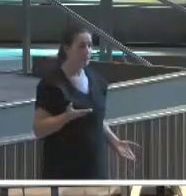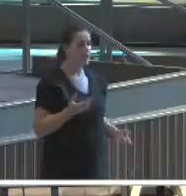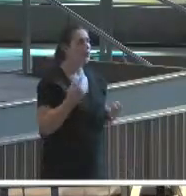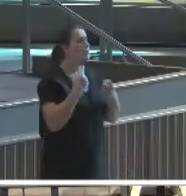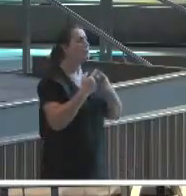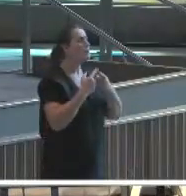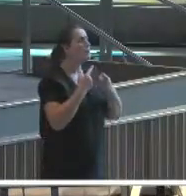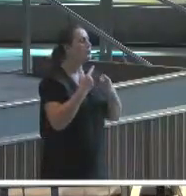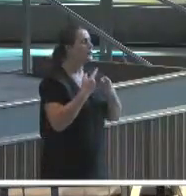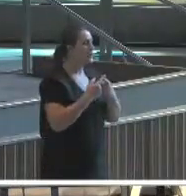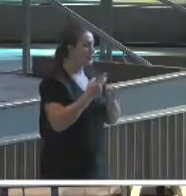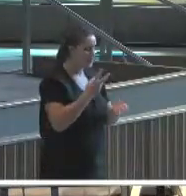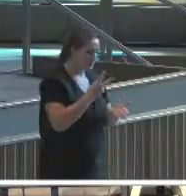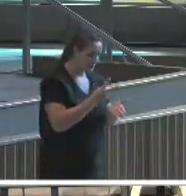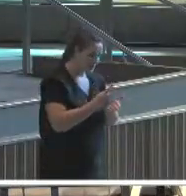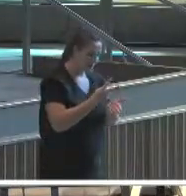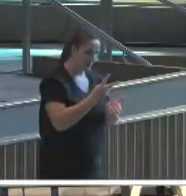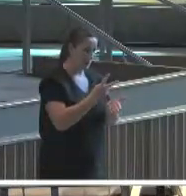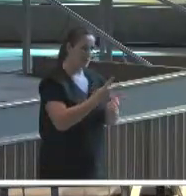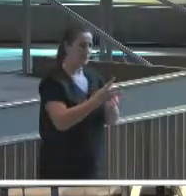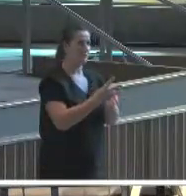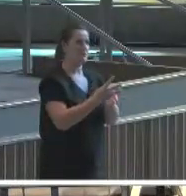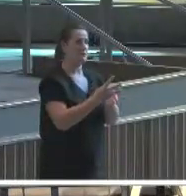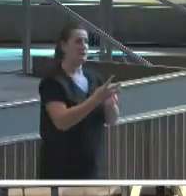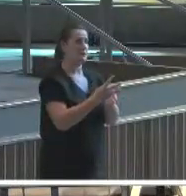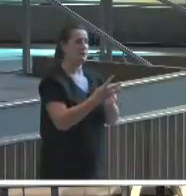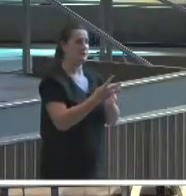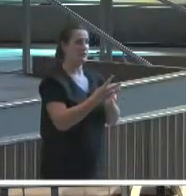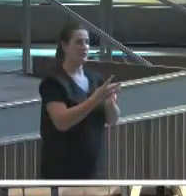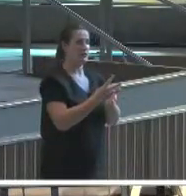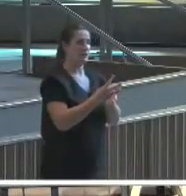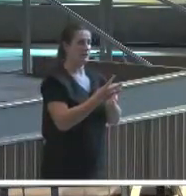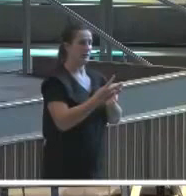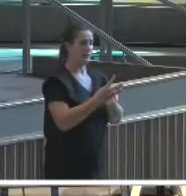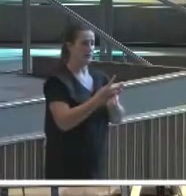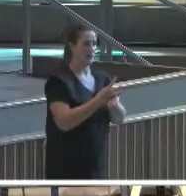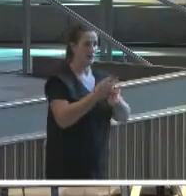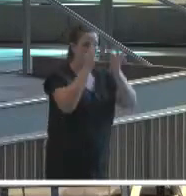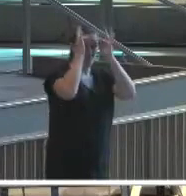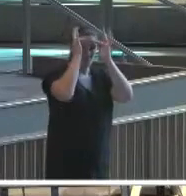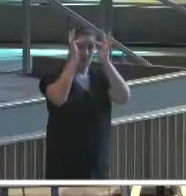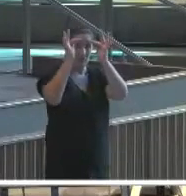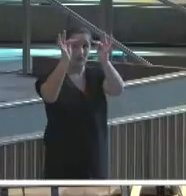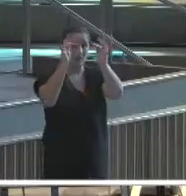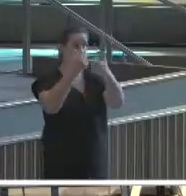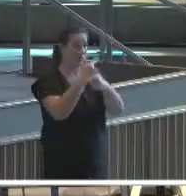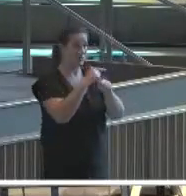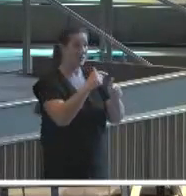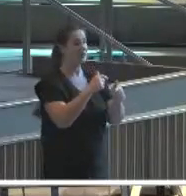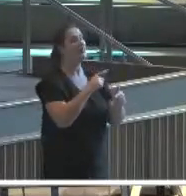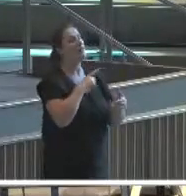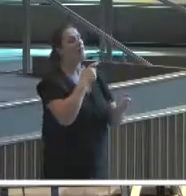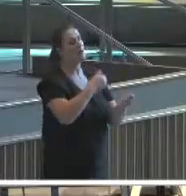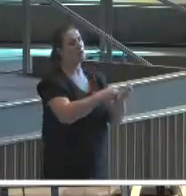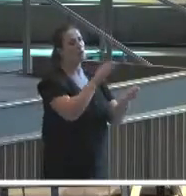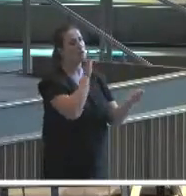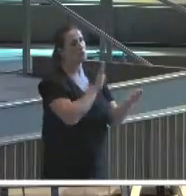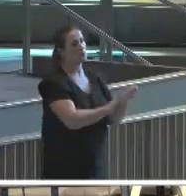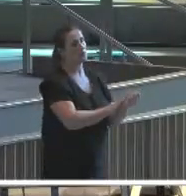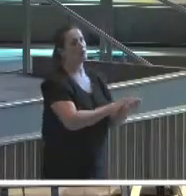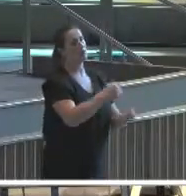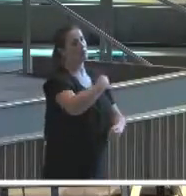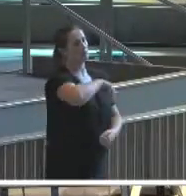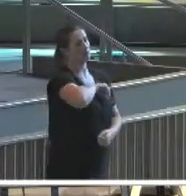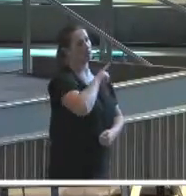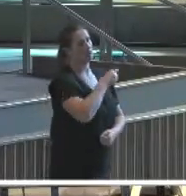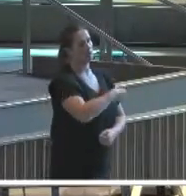porque sempre ser infiel a Deus trará consequências sobre a nossa vida.